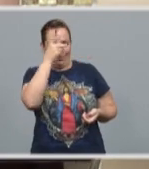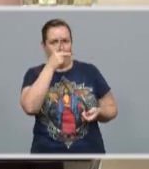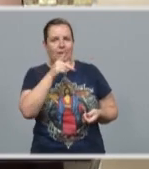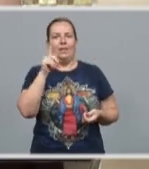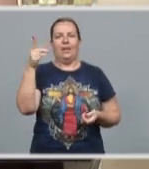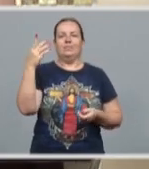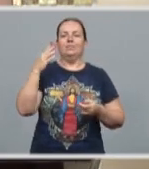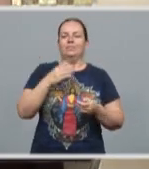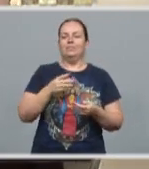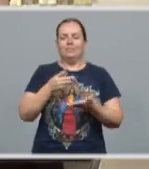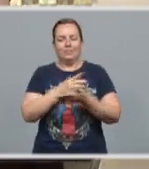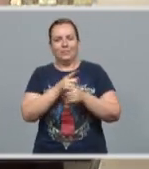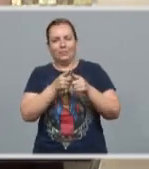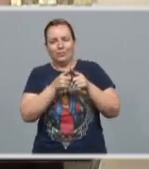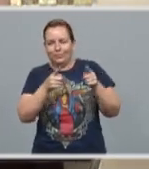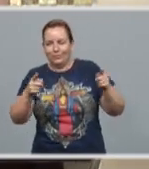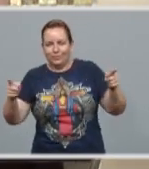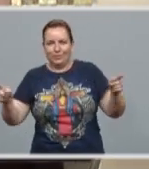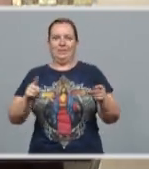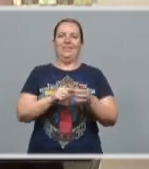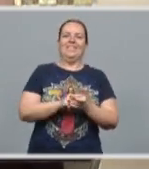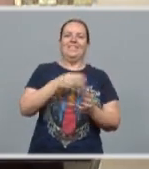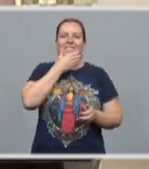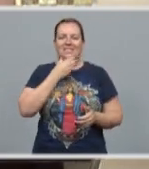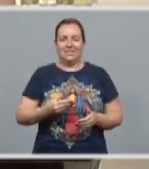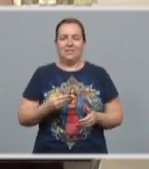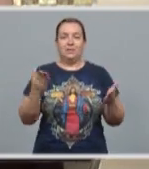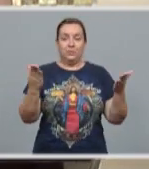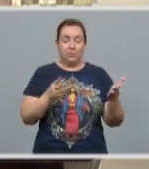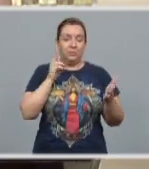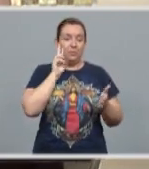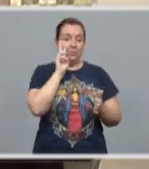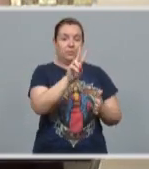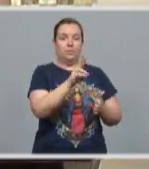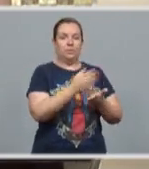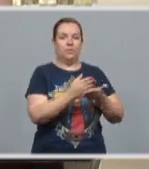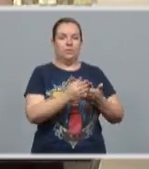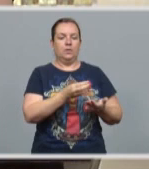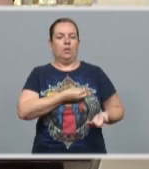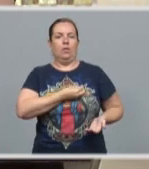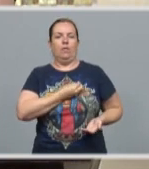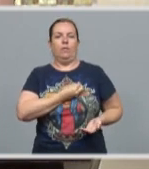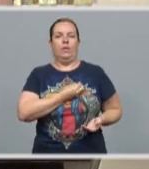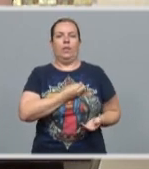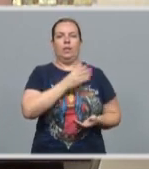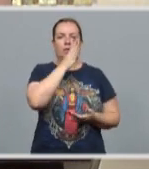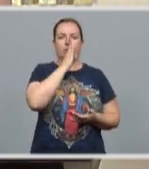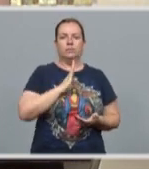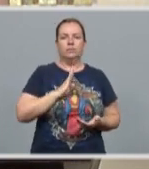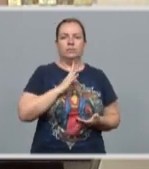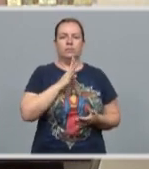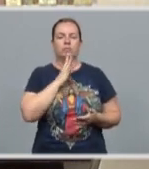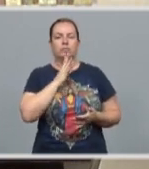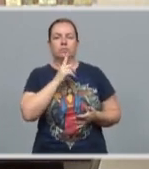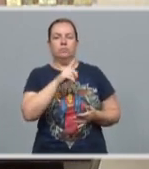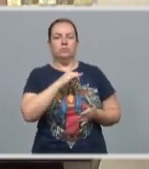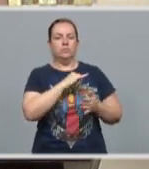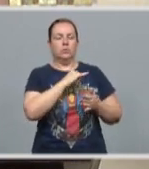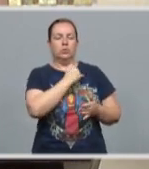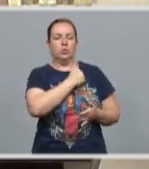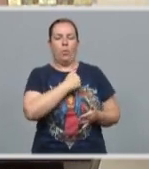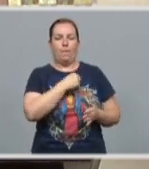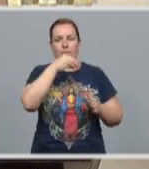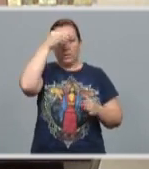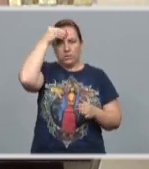Natal, hoje o vemos no início de sua vida pública, reconhecido por João Batista como Cordeiro